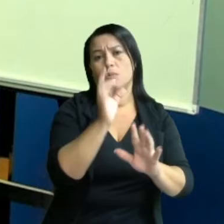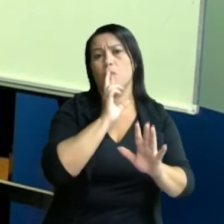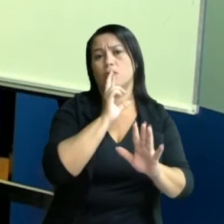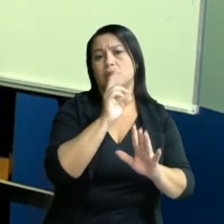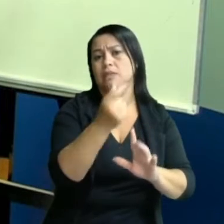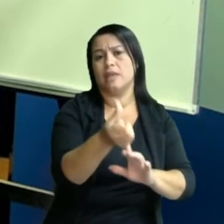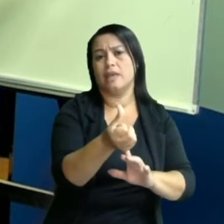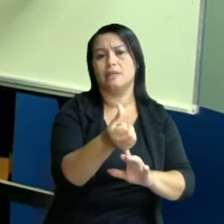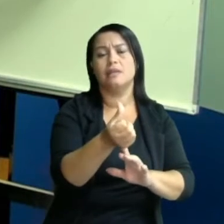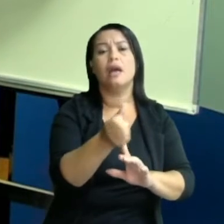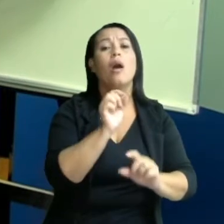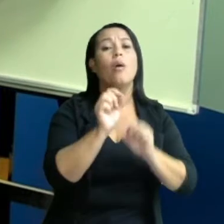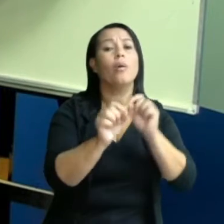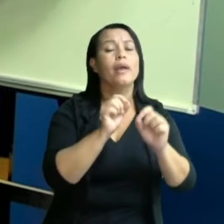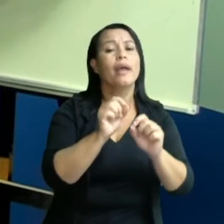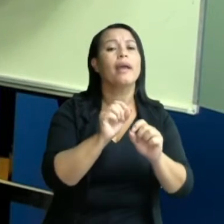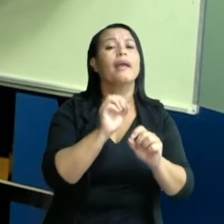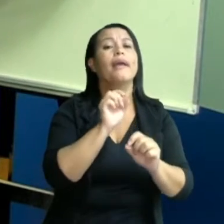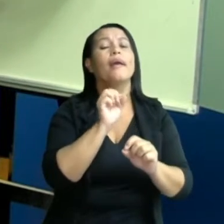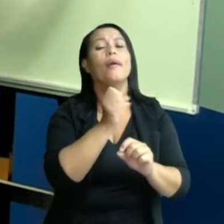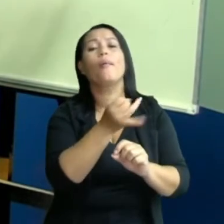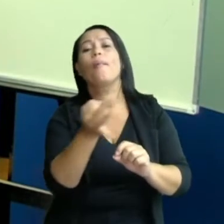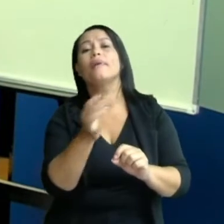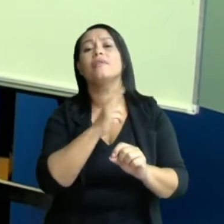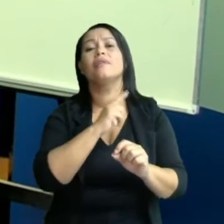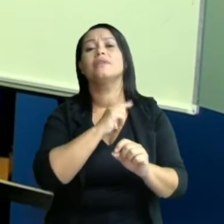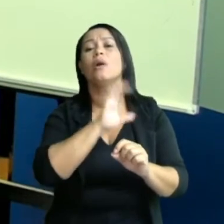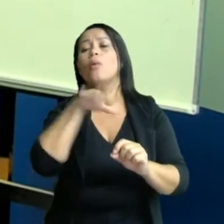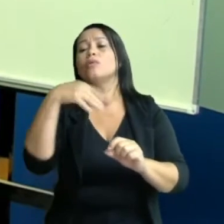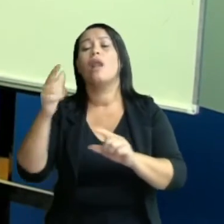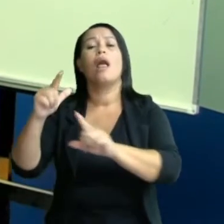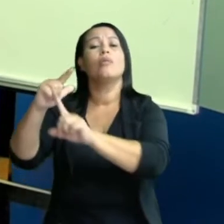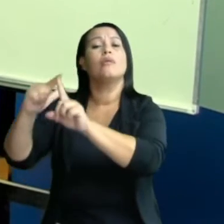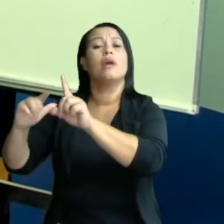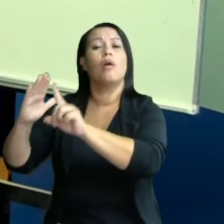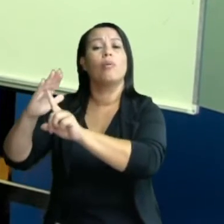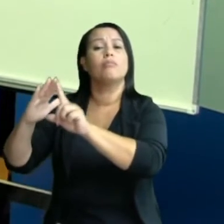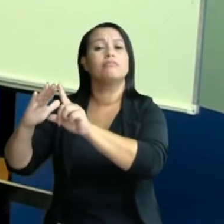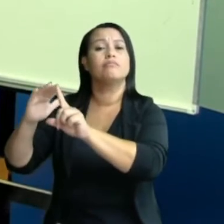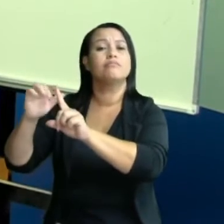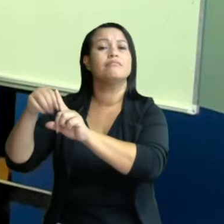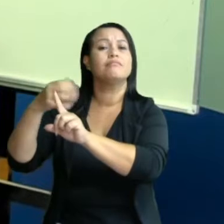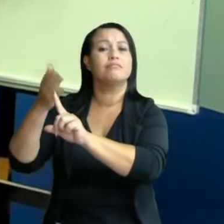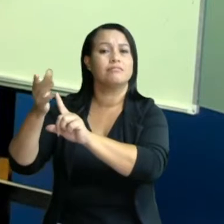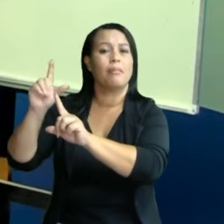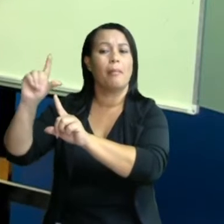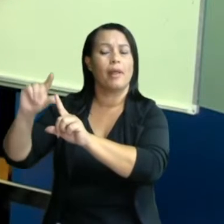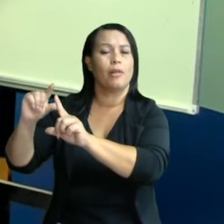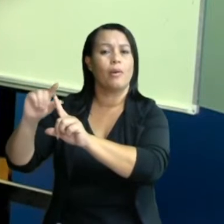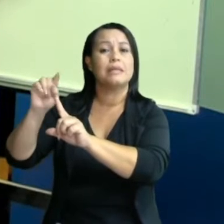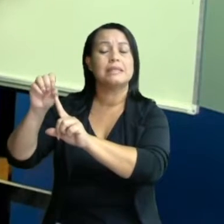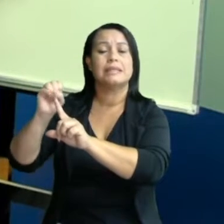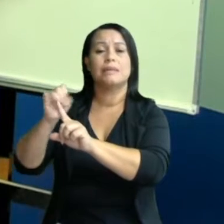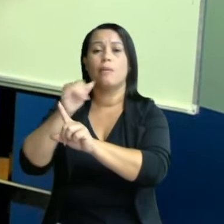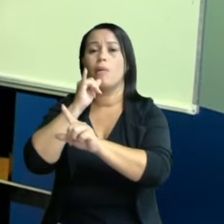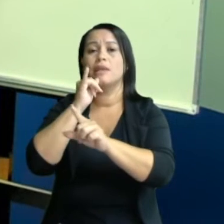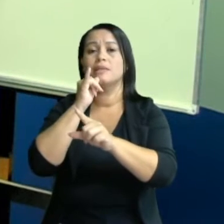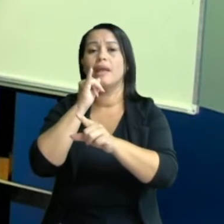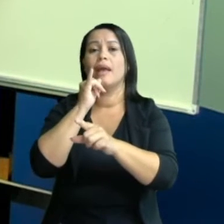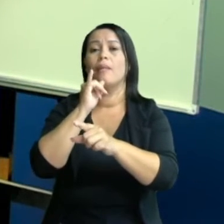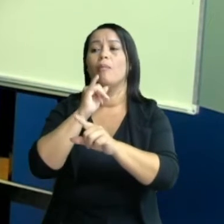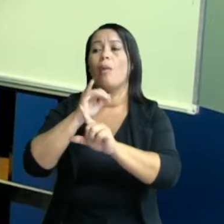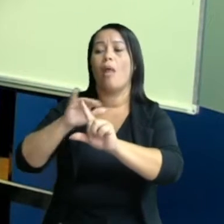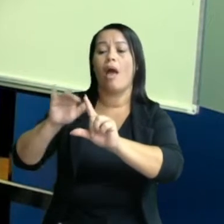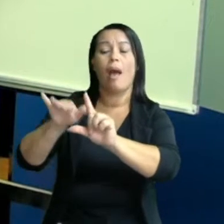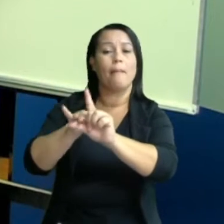6. Então, quem vai ser esse lado do triângulo pequeno? Se a base aqui foi 4 e